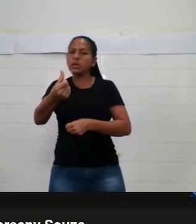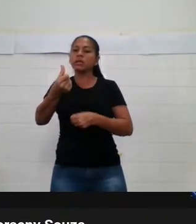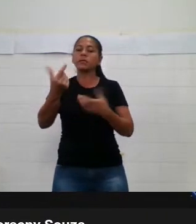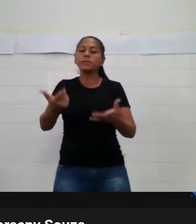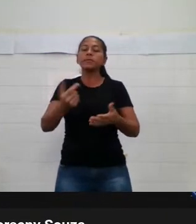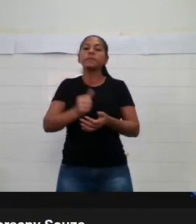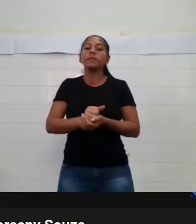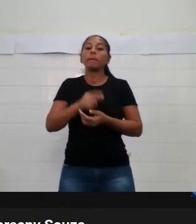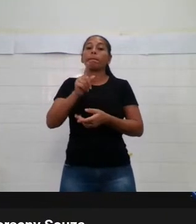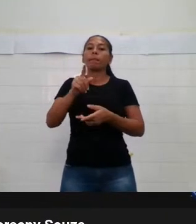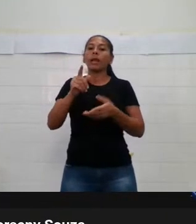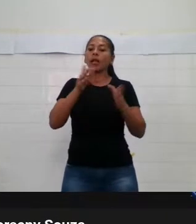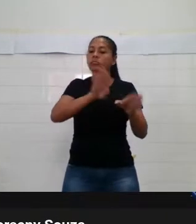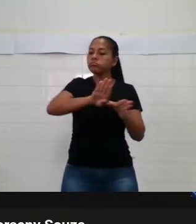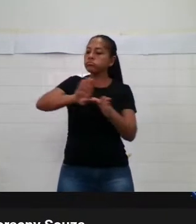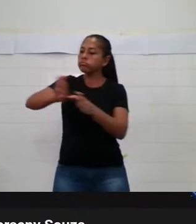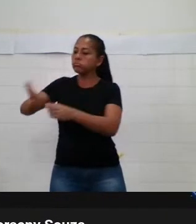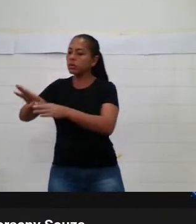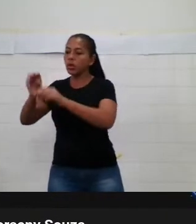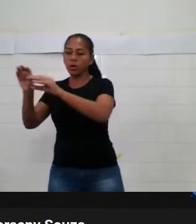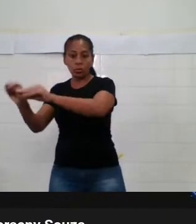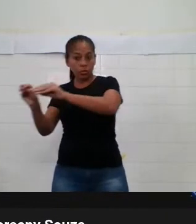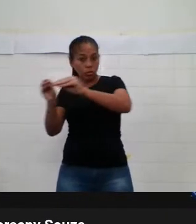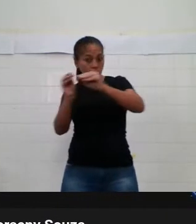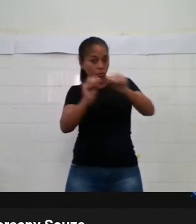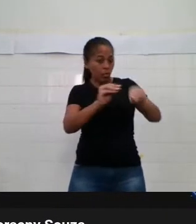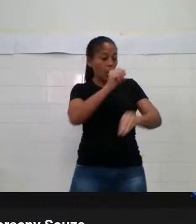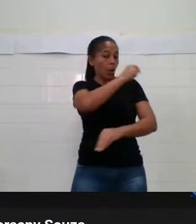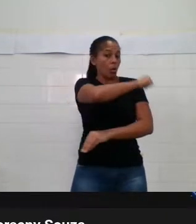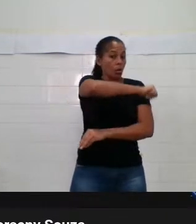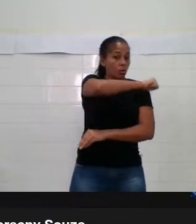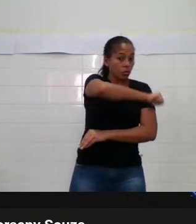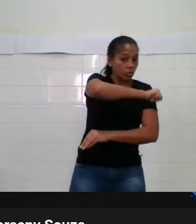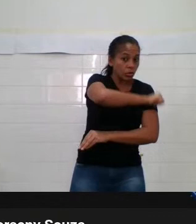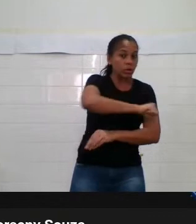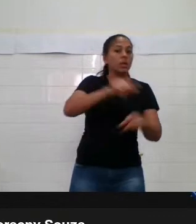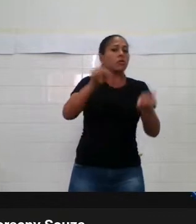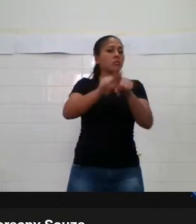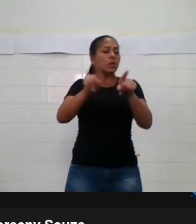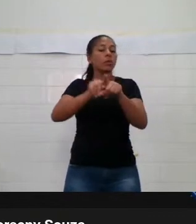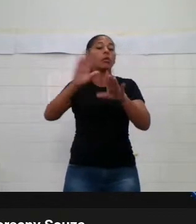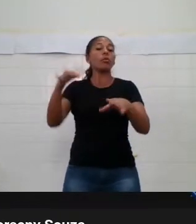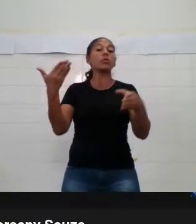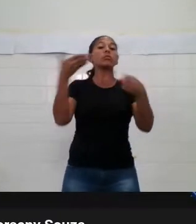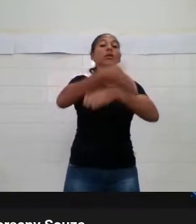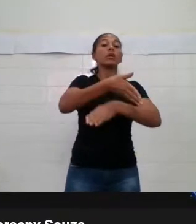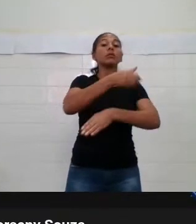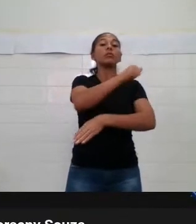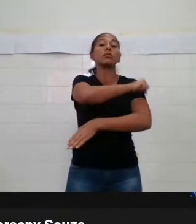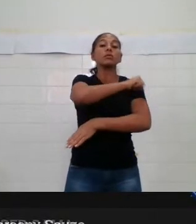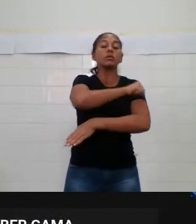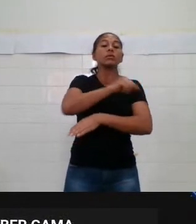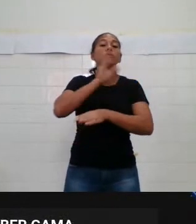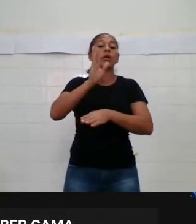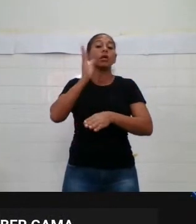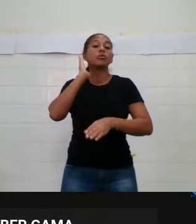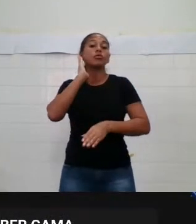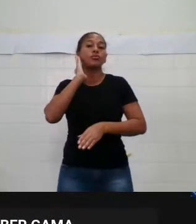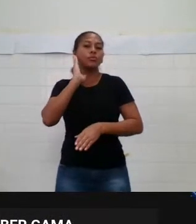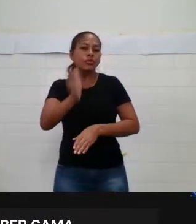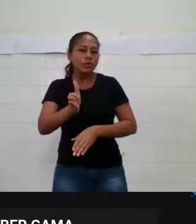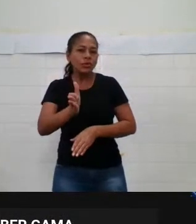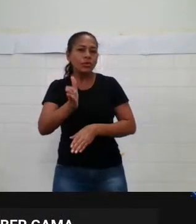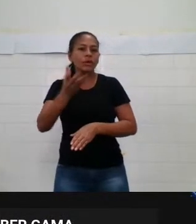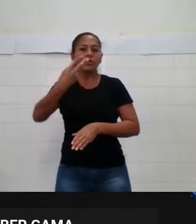1946, ela migra para o Rio de Janeiro. A Conceição, quando migra para o Rio de Janeiro, ela migra já com a